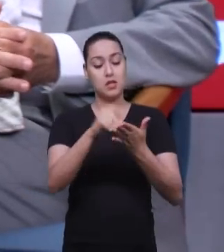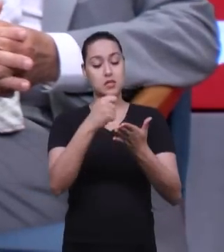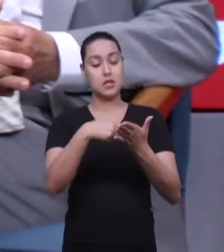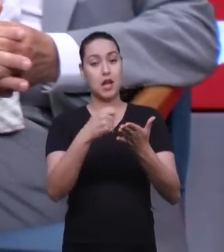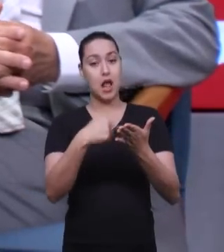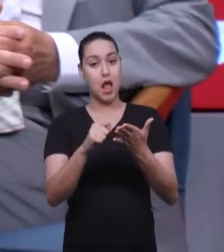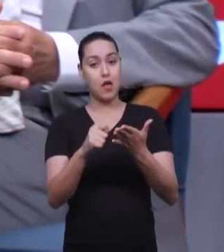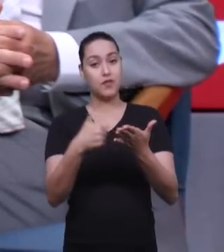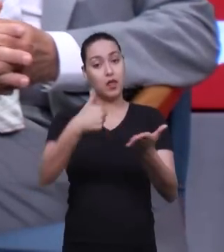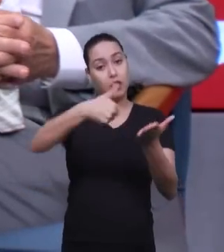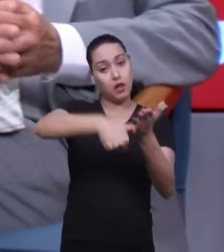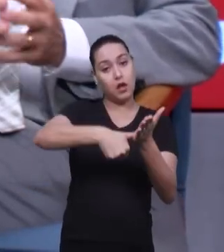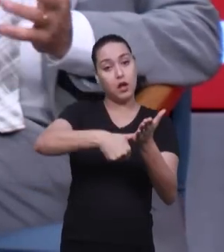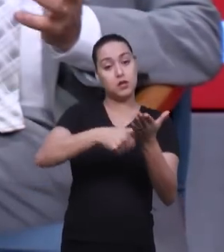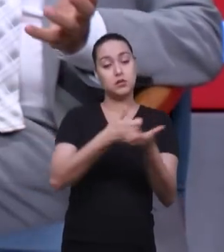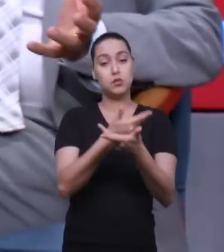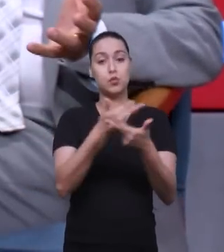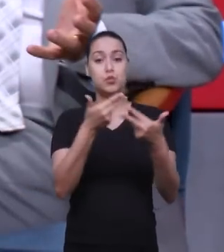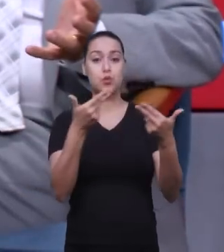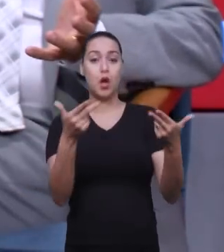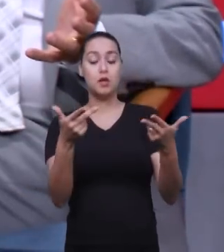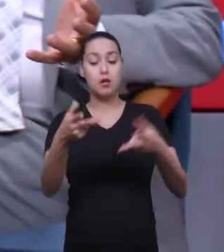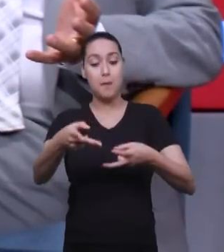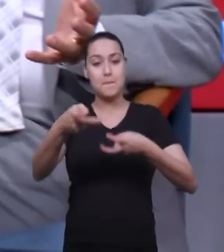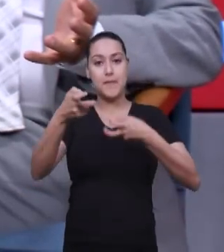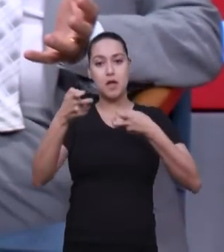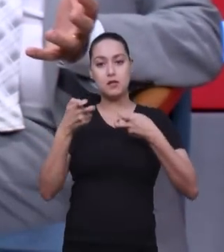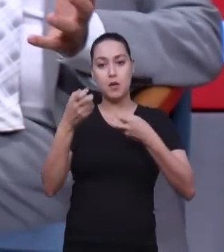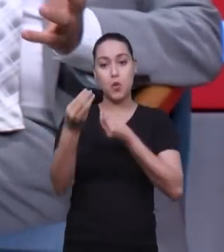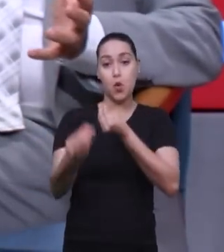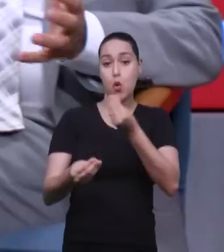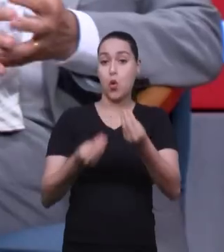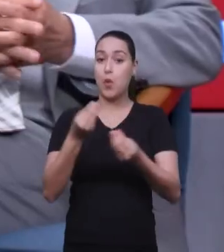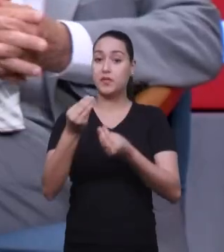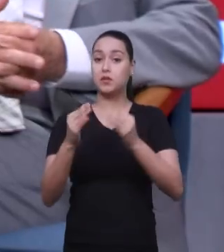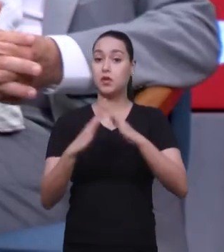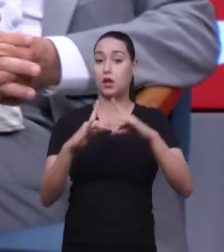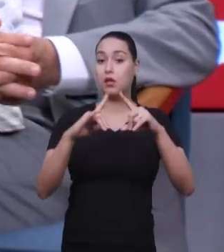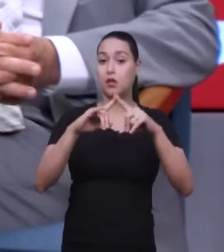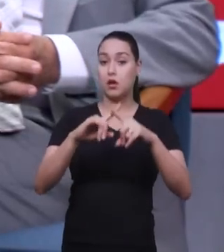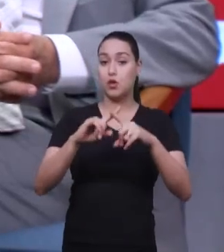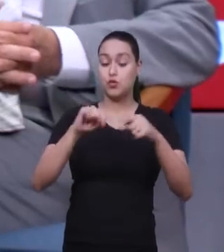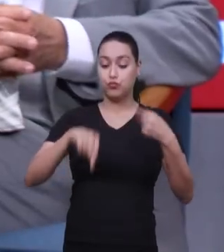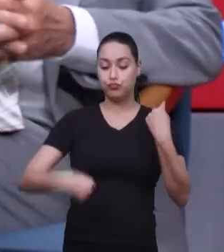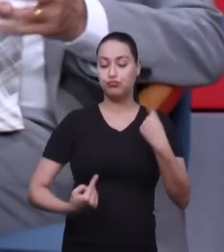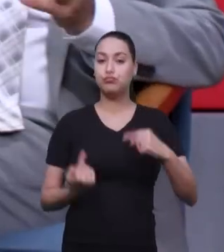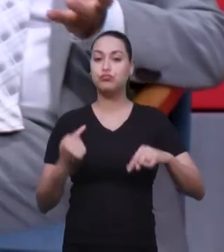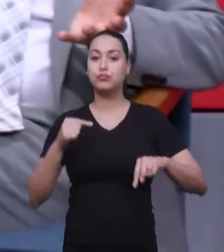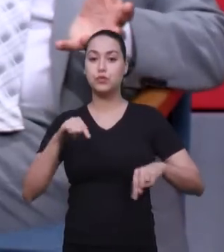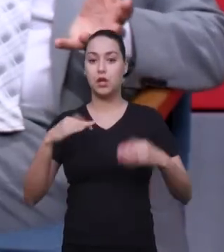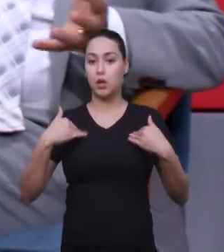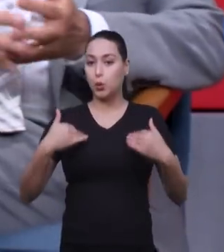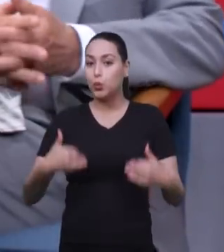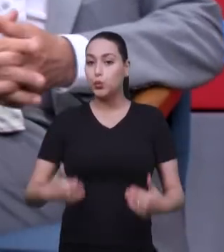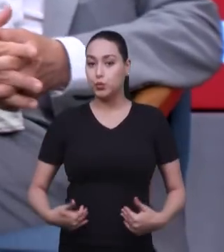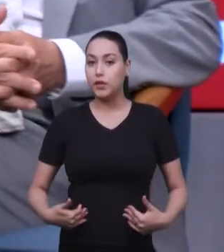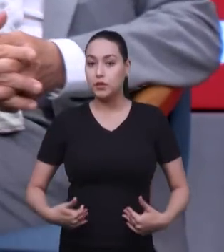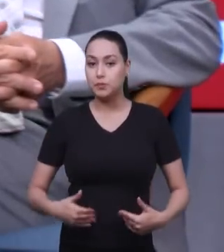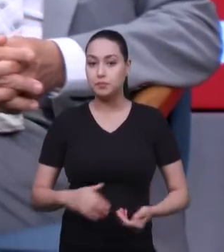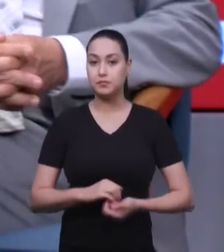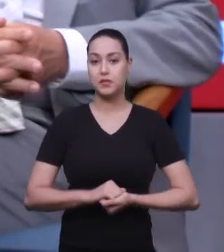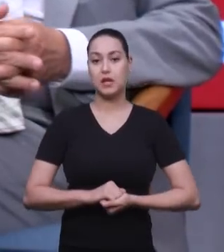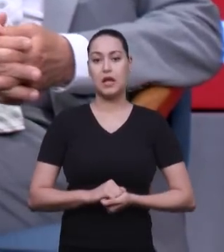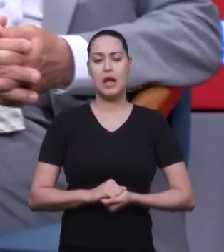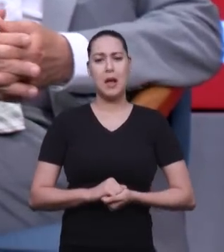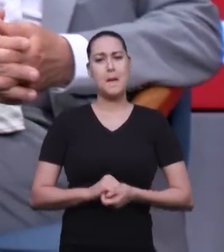cartas aquilo que ele percebe do funcionamento da igreja. E por isso, alguns dizem que a doutrina